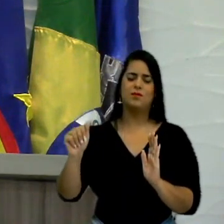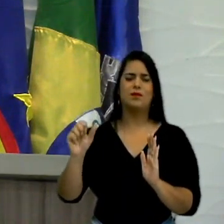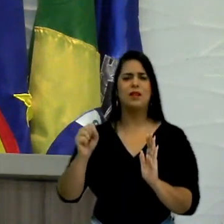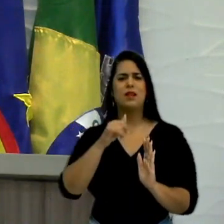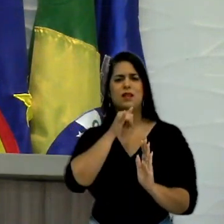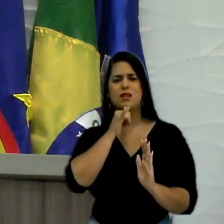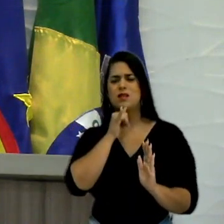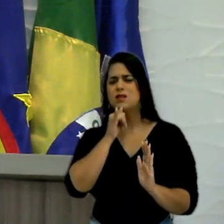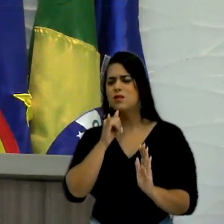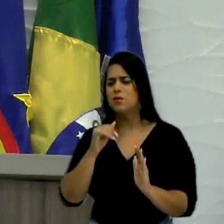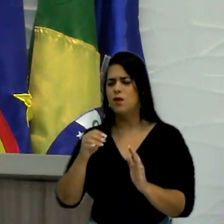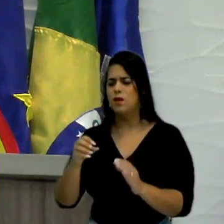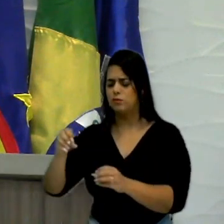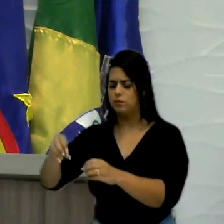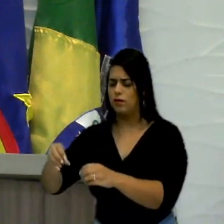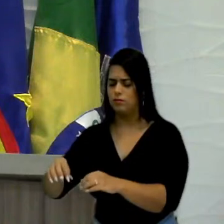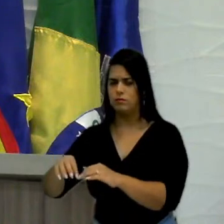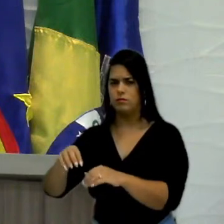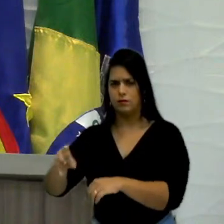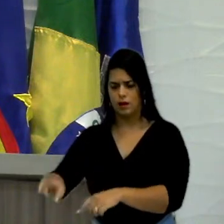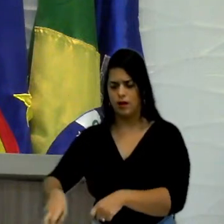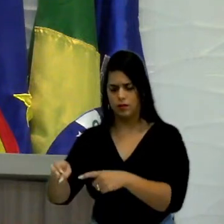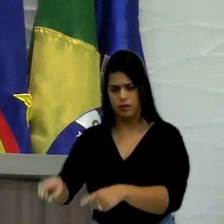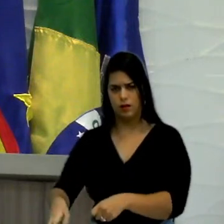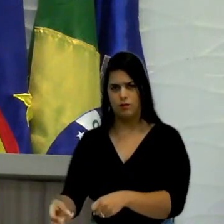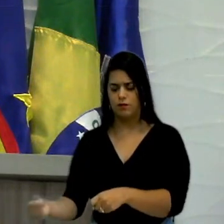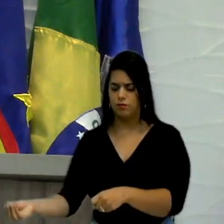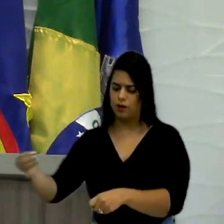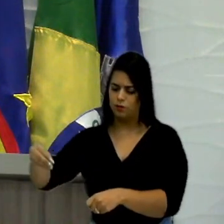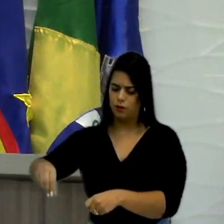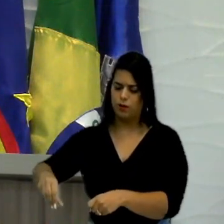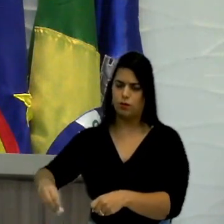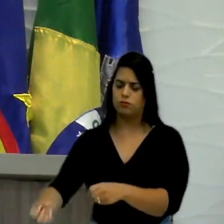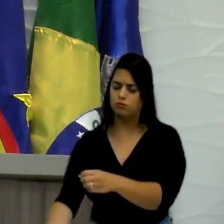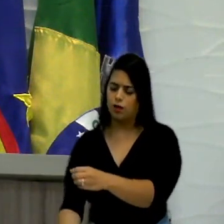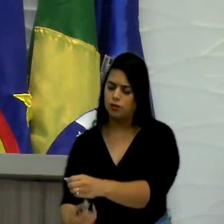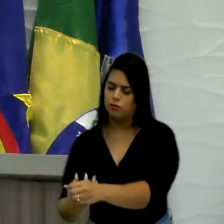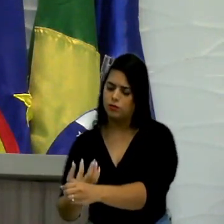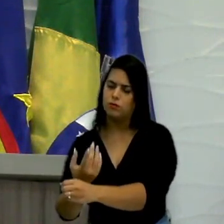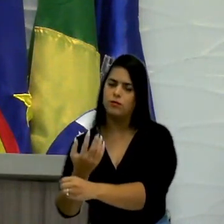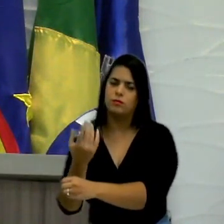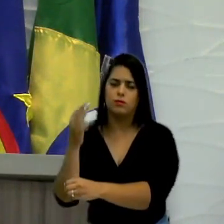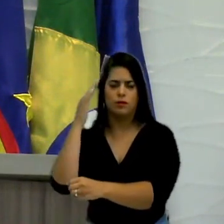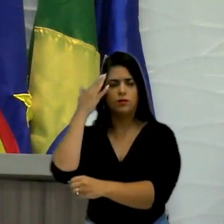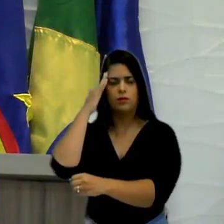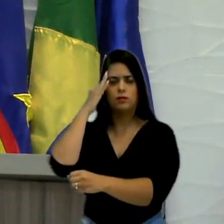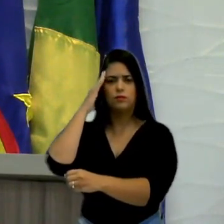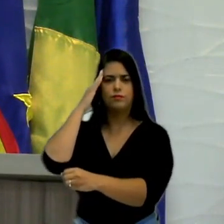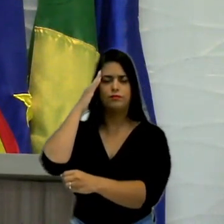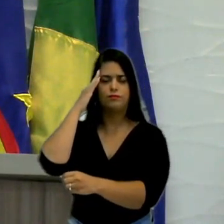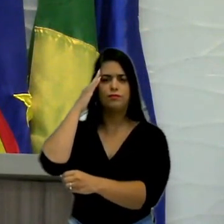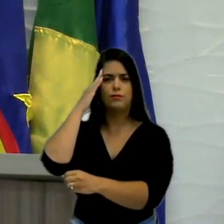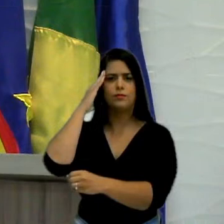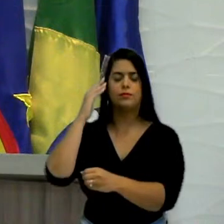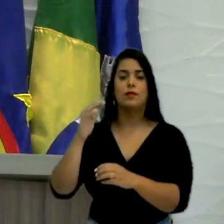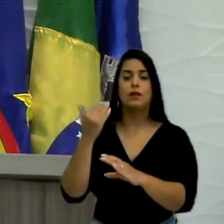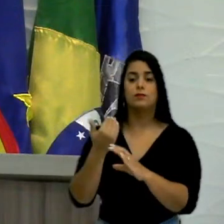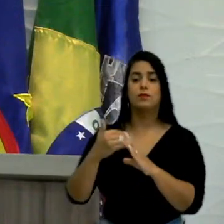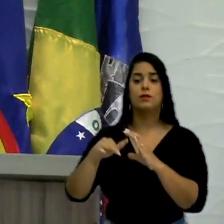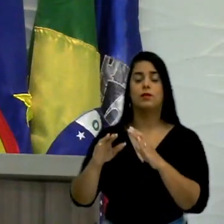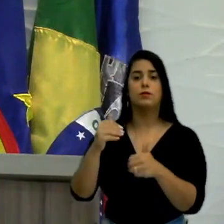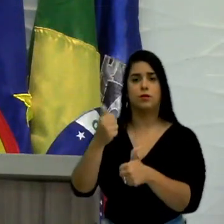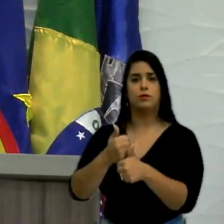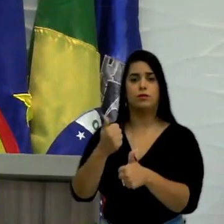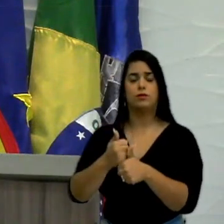famílias quilombolas lá de toda a região quilombola aqui de São Bento. Inclusive, ontem encaminhei para a assessoria do deputado Doriel